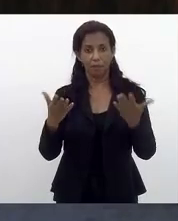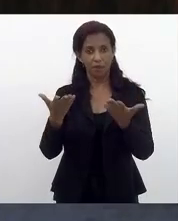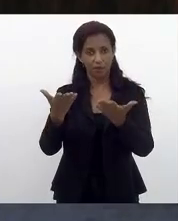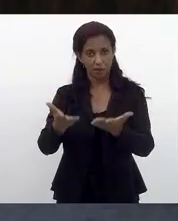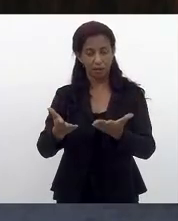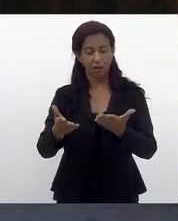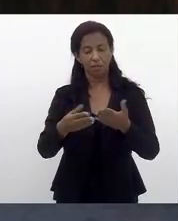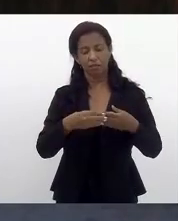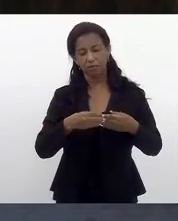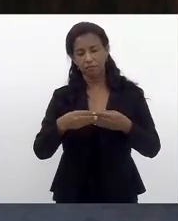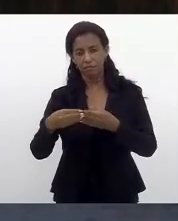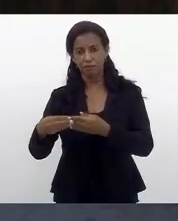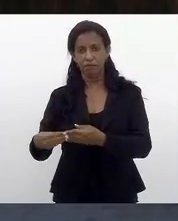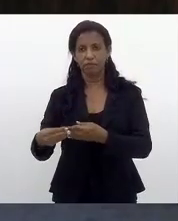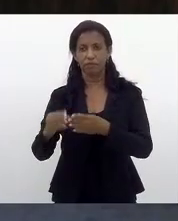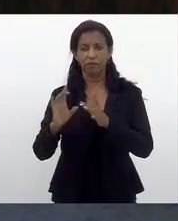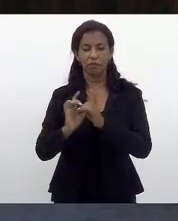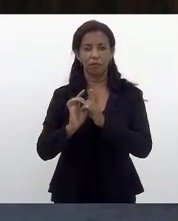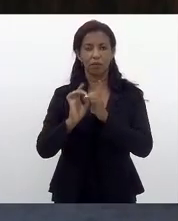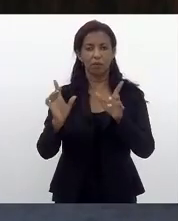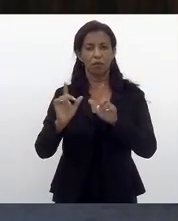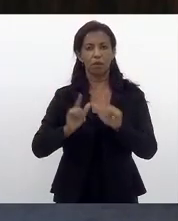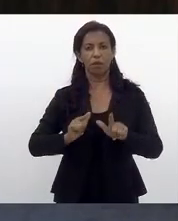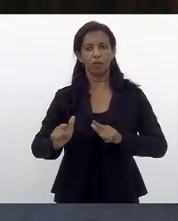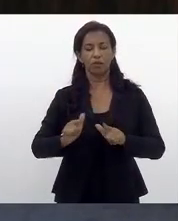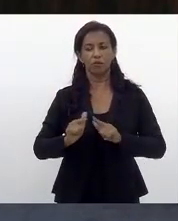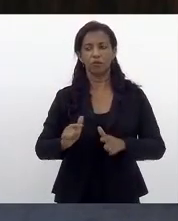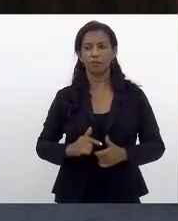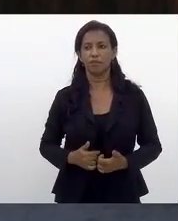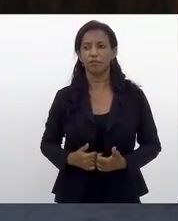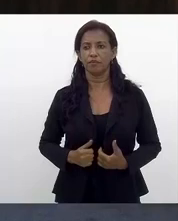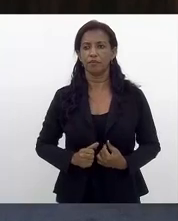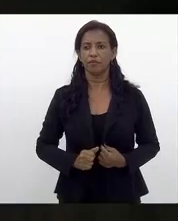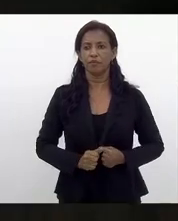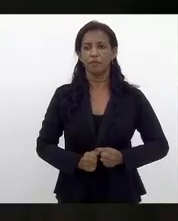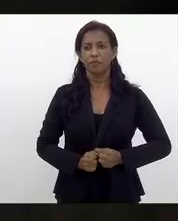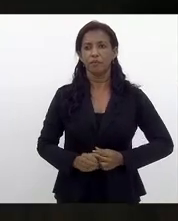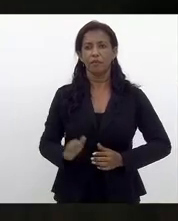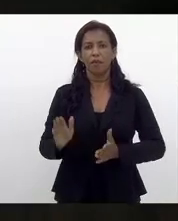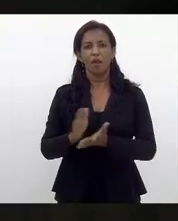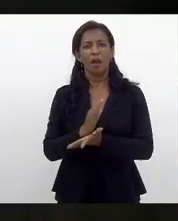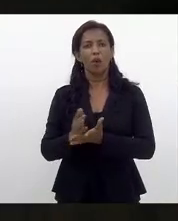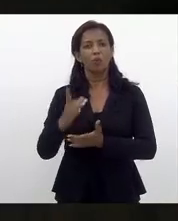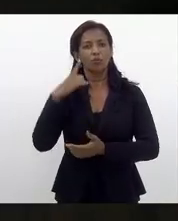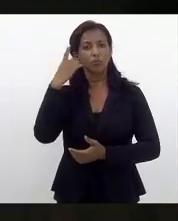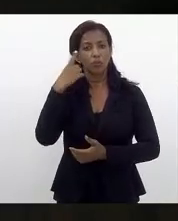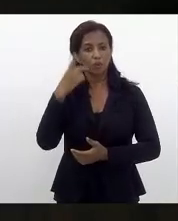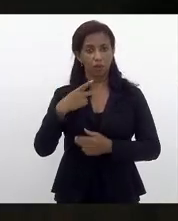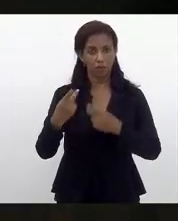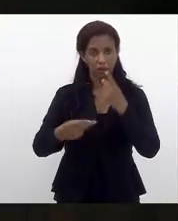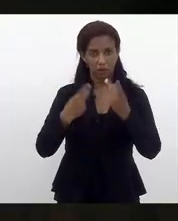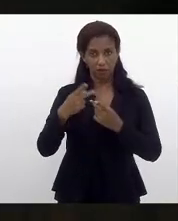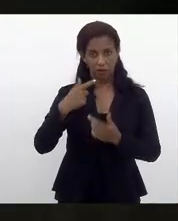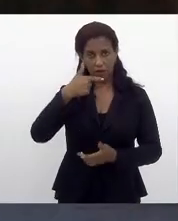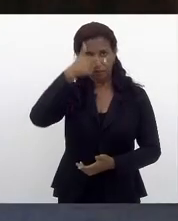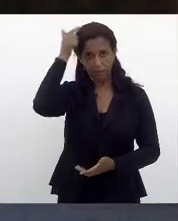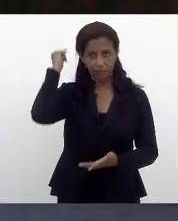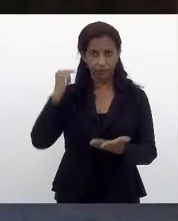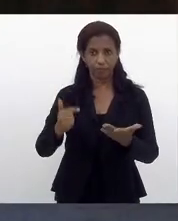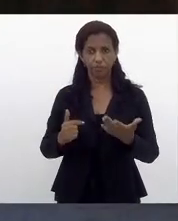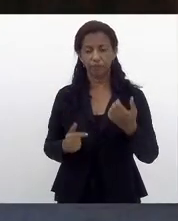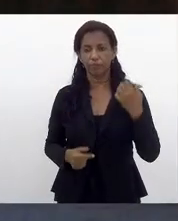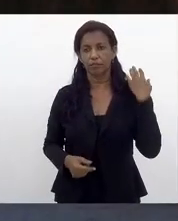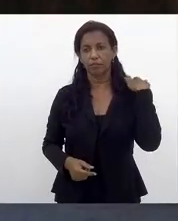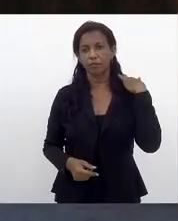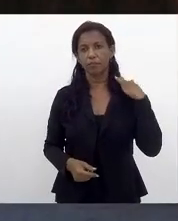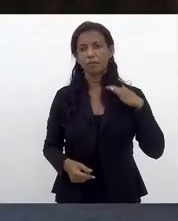vossa excelência pela condução democrática dos trabalhos algum Deputado queira fazer os da palavra Deputado Luiz Paulo